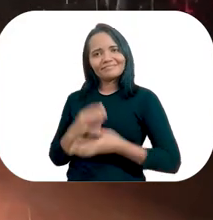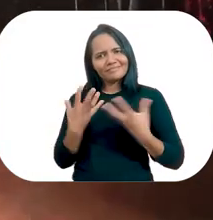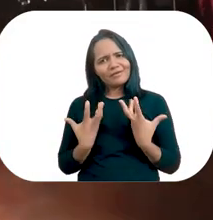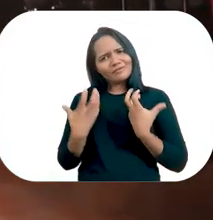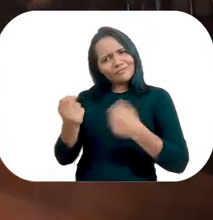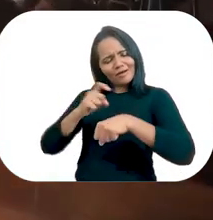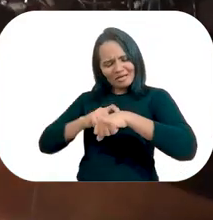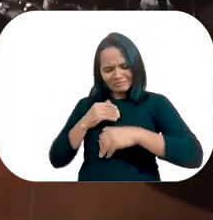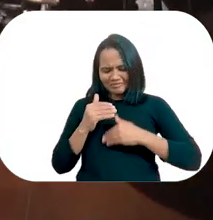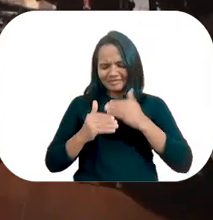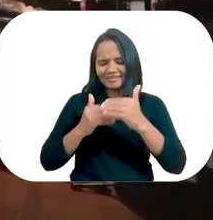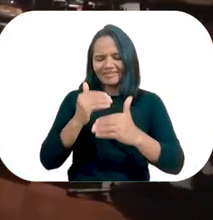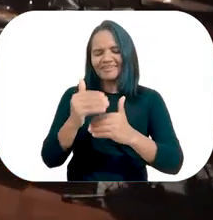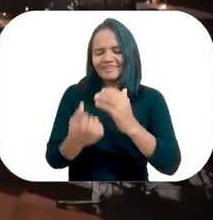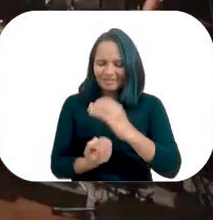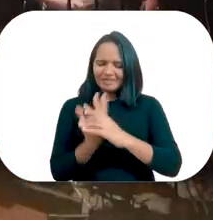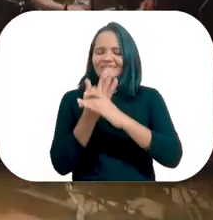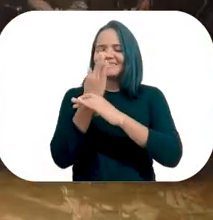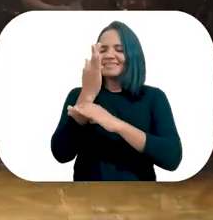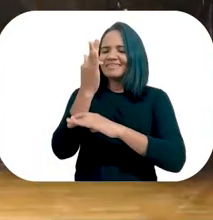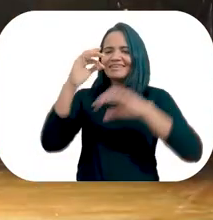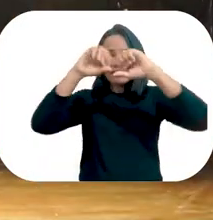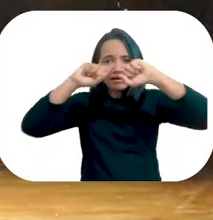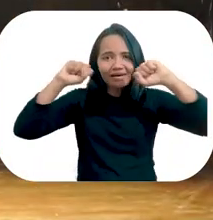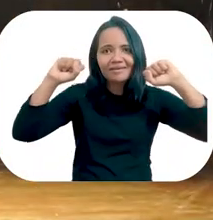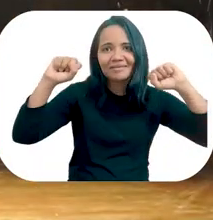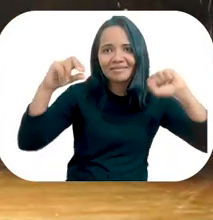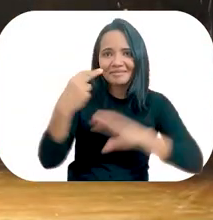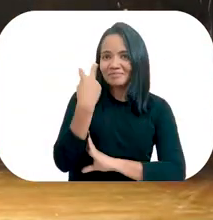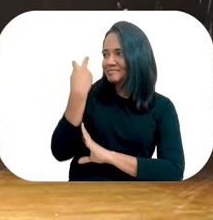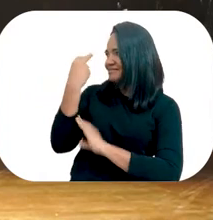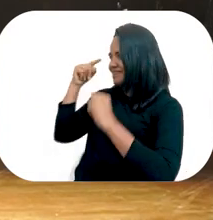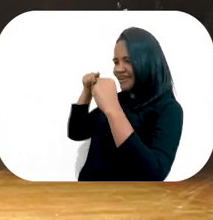lá fazer o que será.